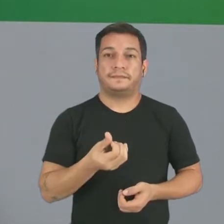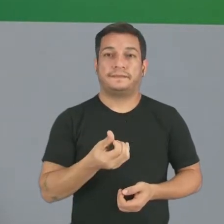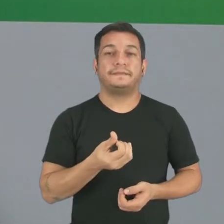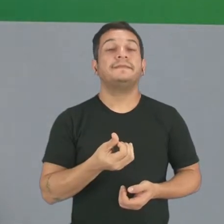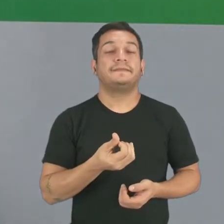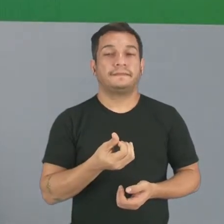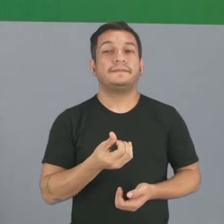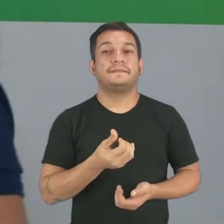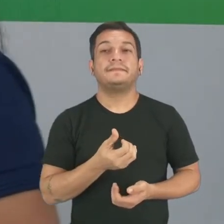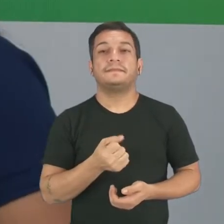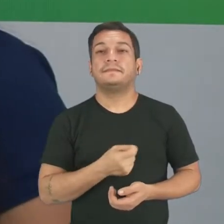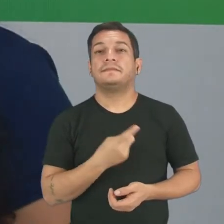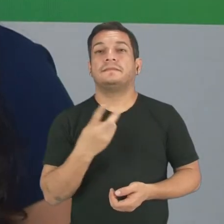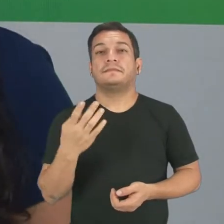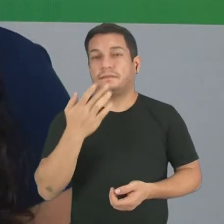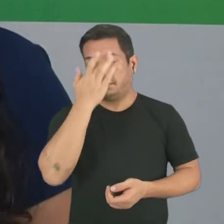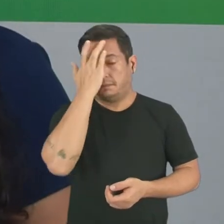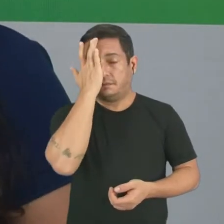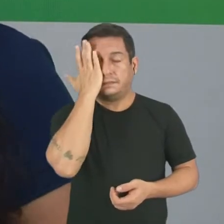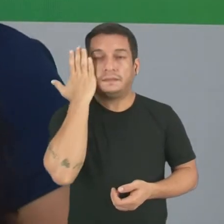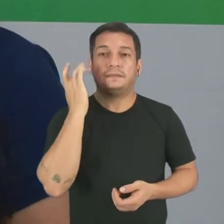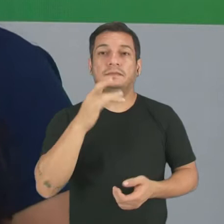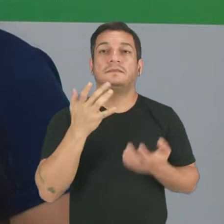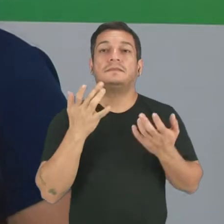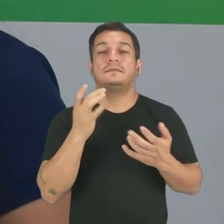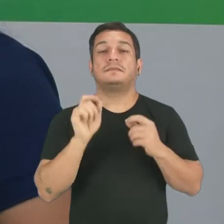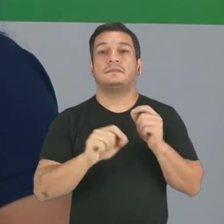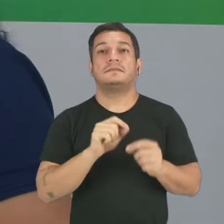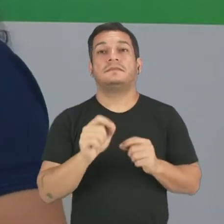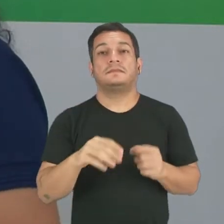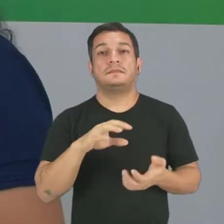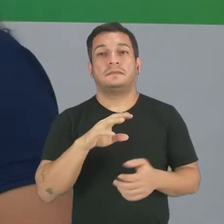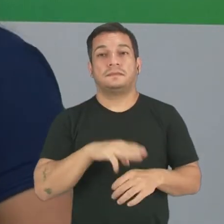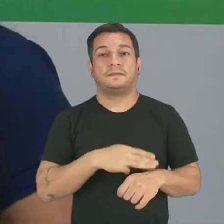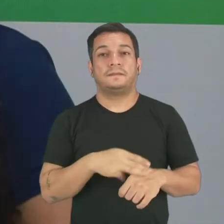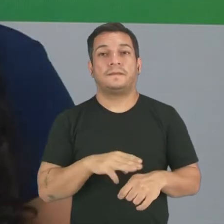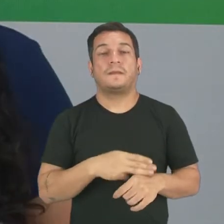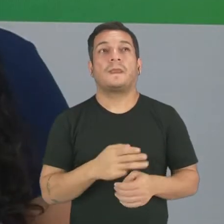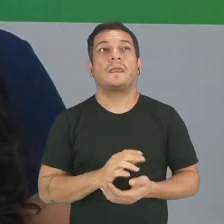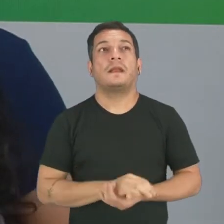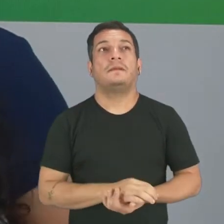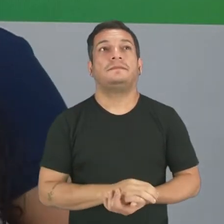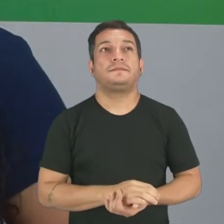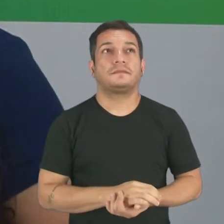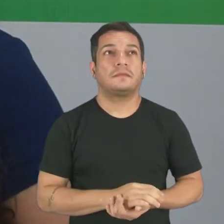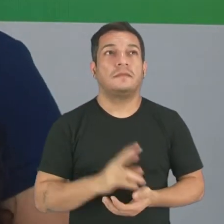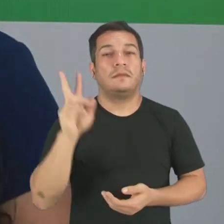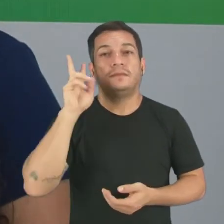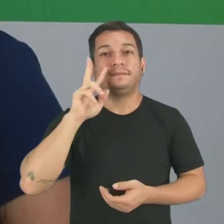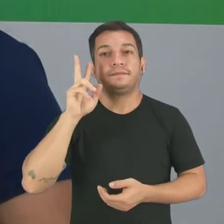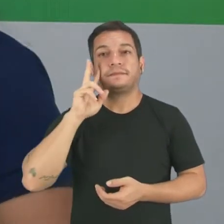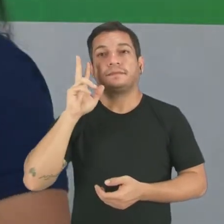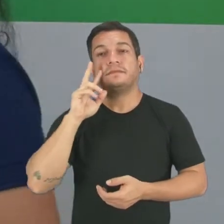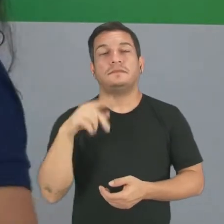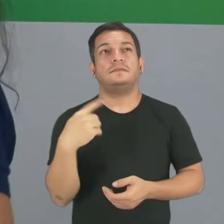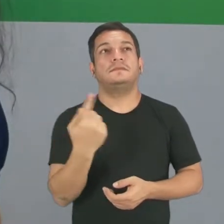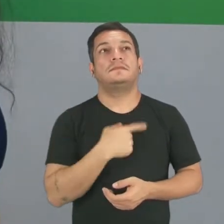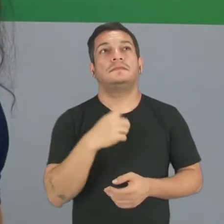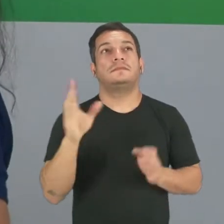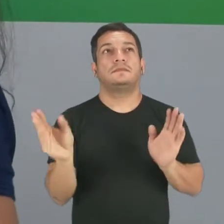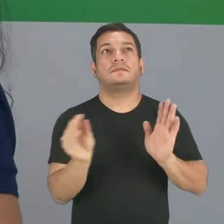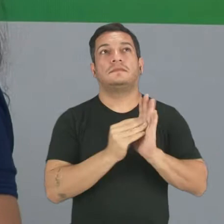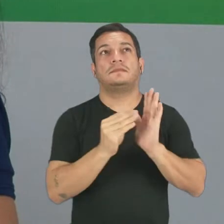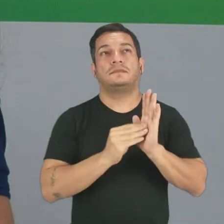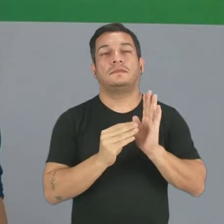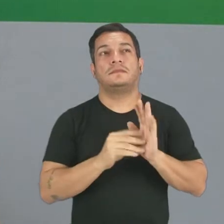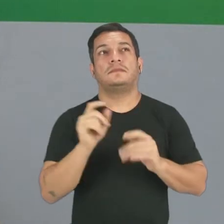6. A quantidade de pessoas que preferiram o brigadeiro. Lembrando que nós estamos